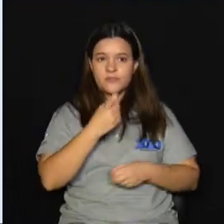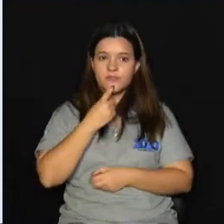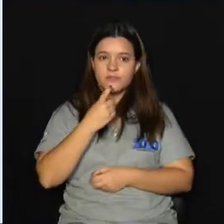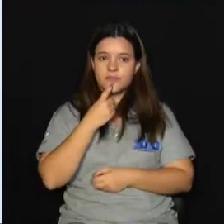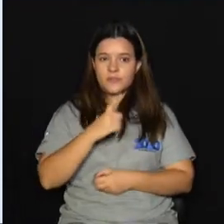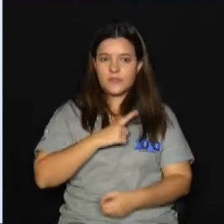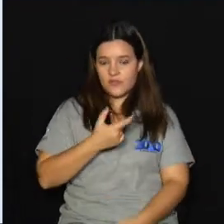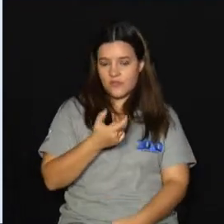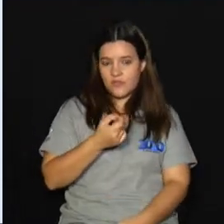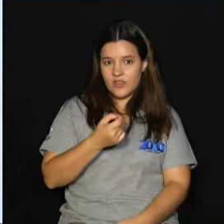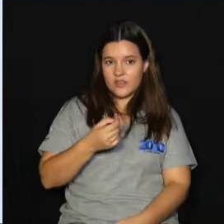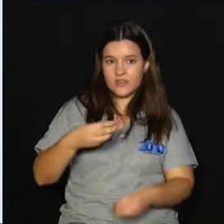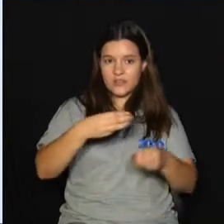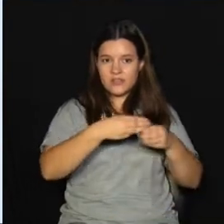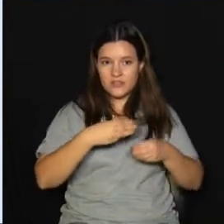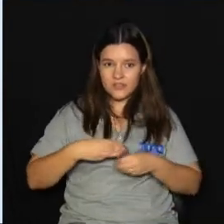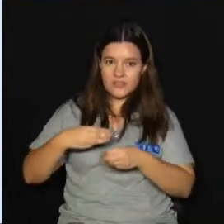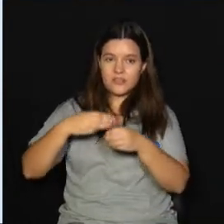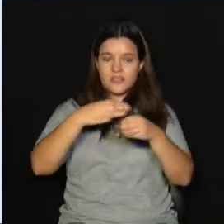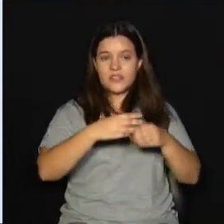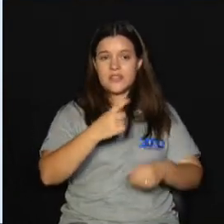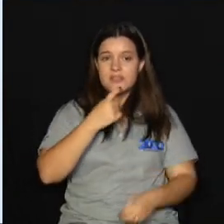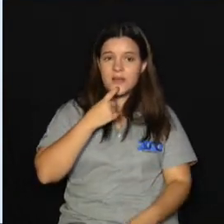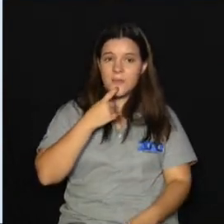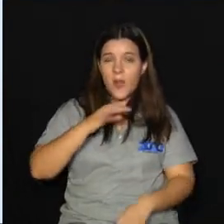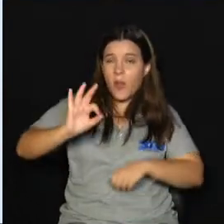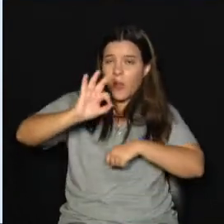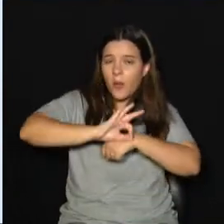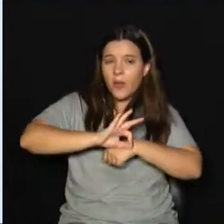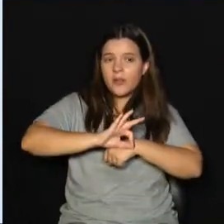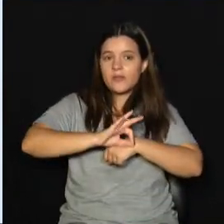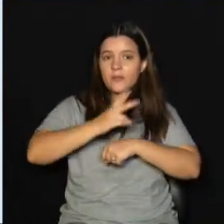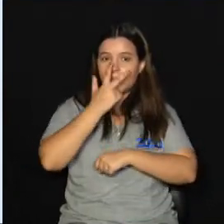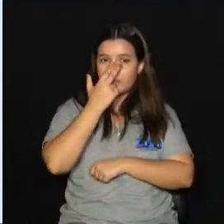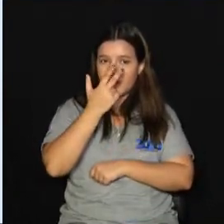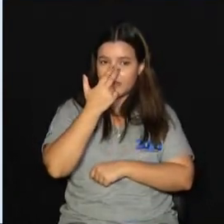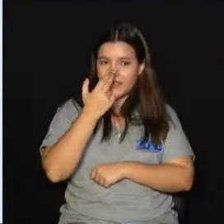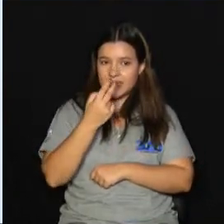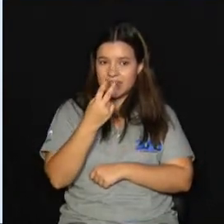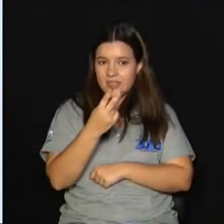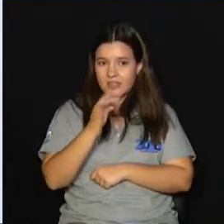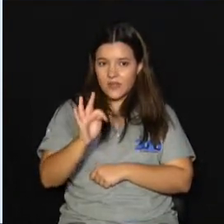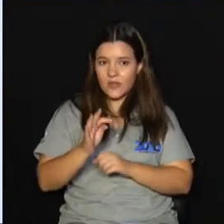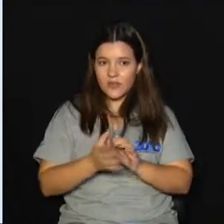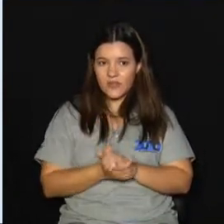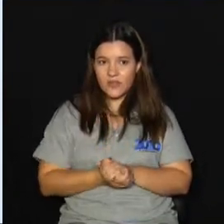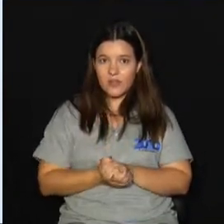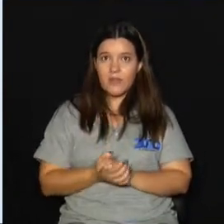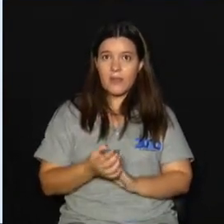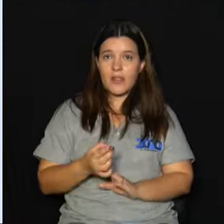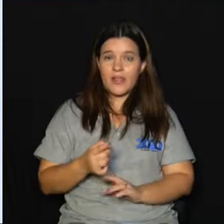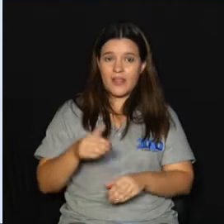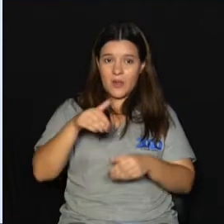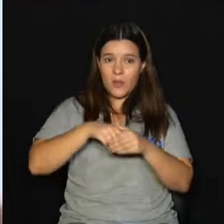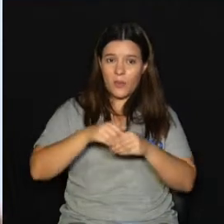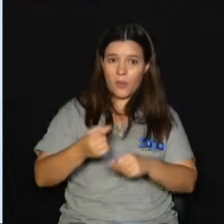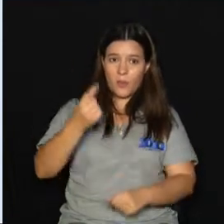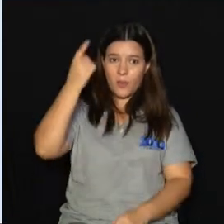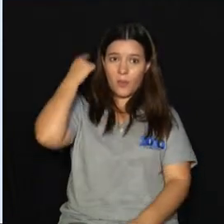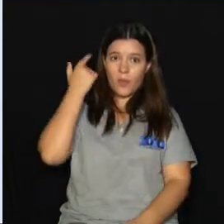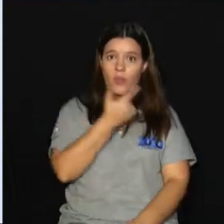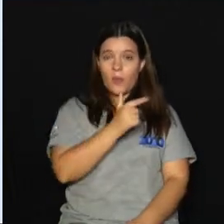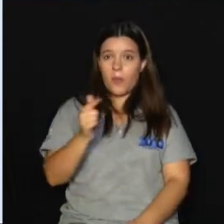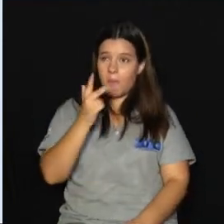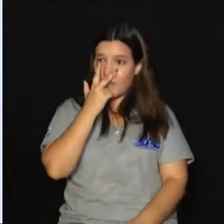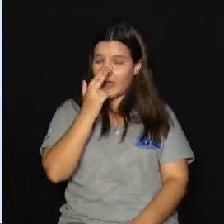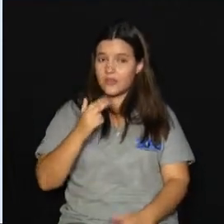20 municípios, mas assim, Campinas é o lugar que provavelmente vai ter segundo turno. Na última eleição a gente não teve, que foi uma